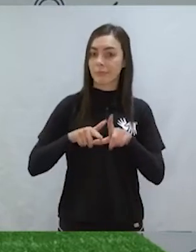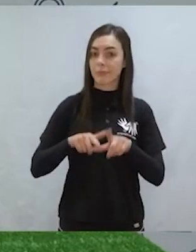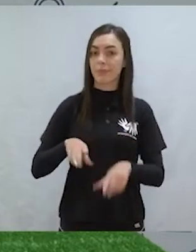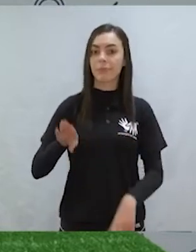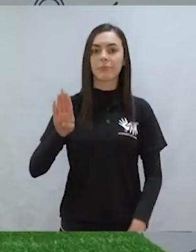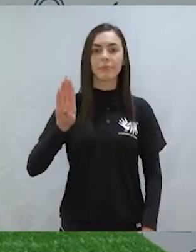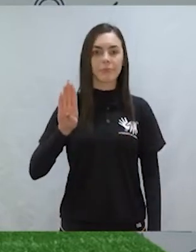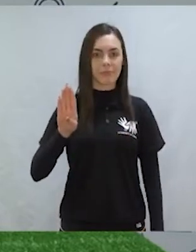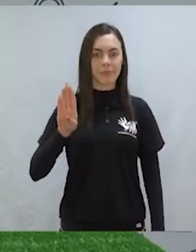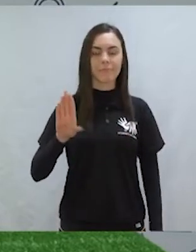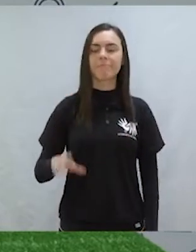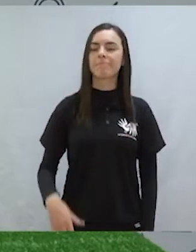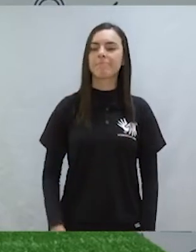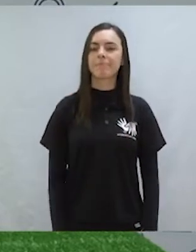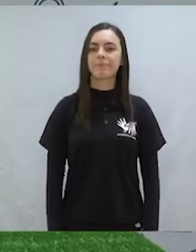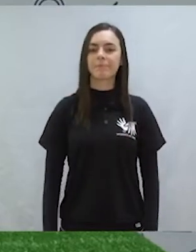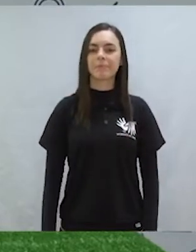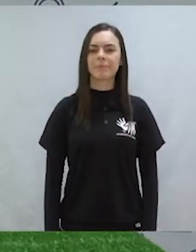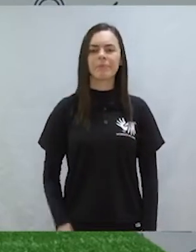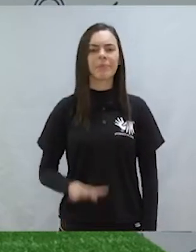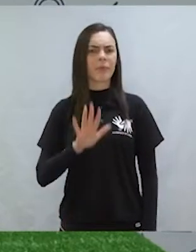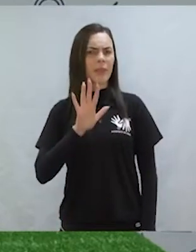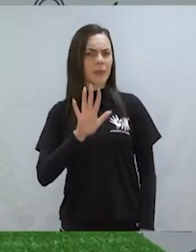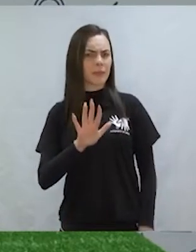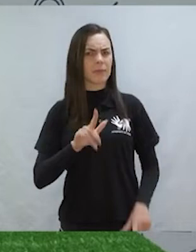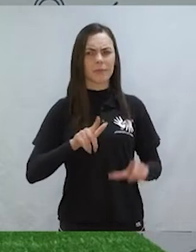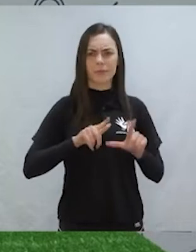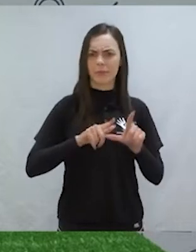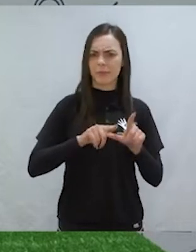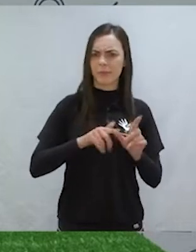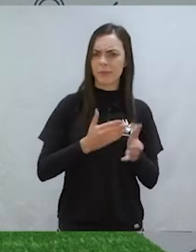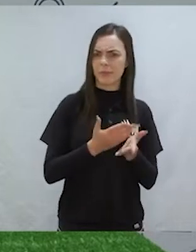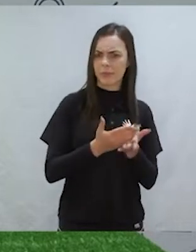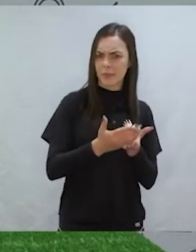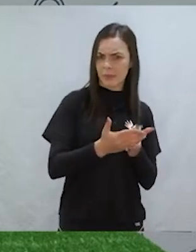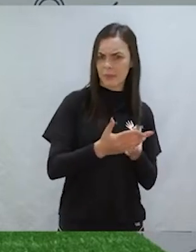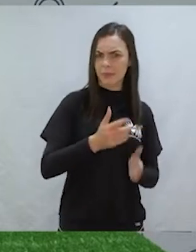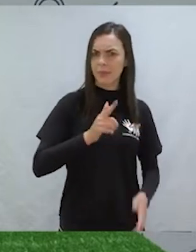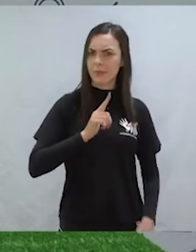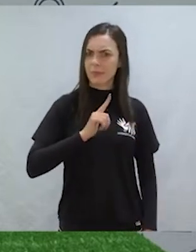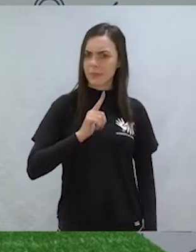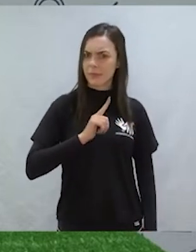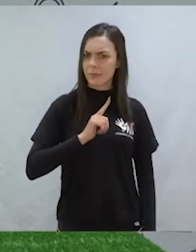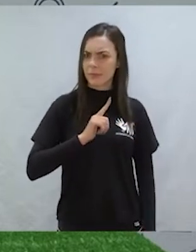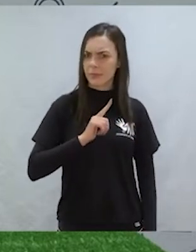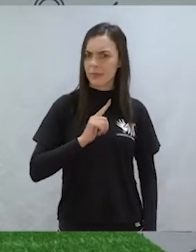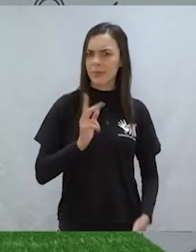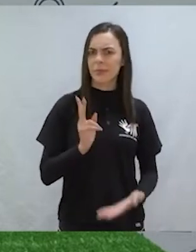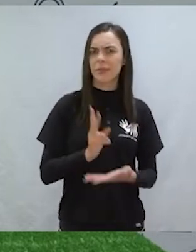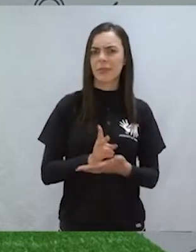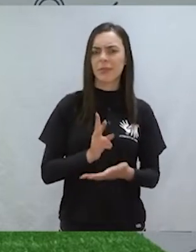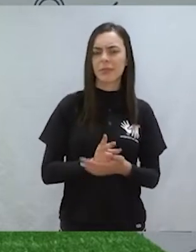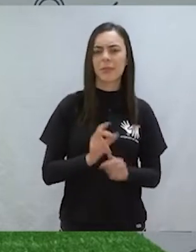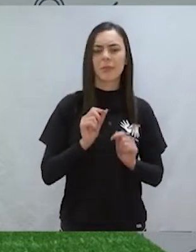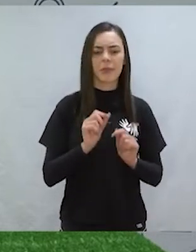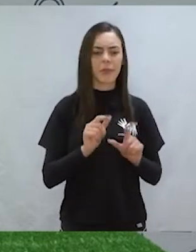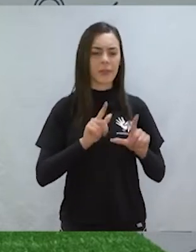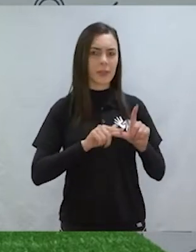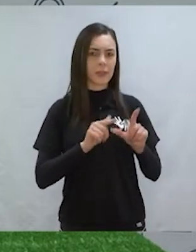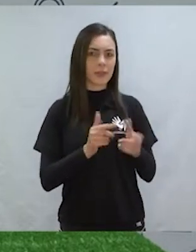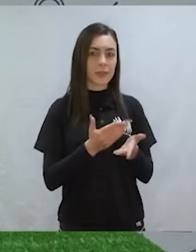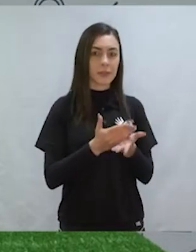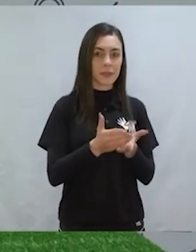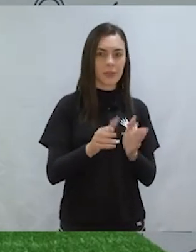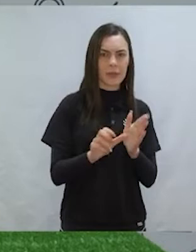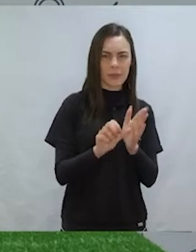B. Ah, muito bem. Mas se tem uma primeira letra, aquela que começa. Sempre quem falar a primeira